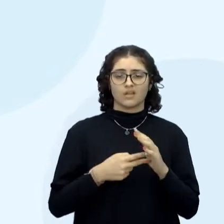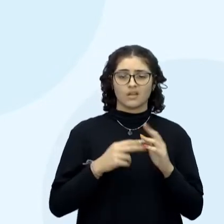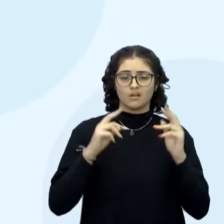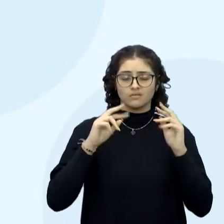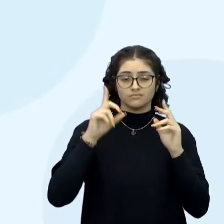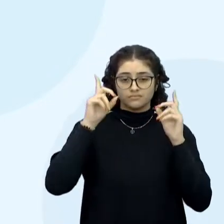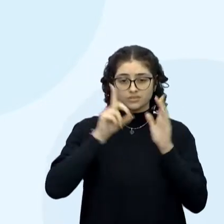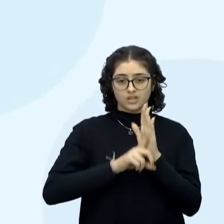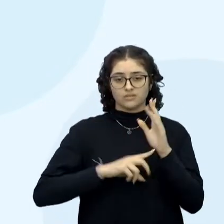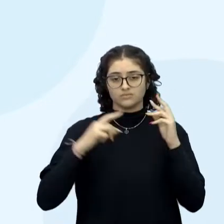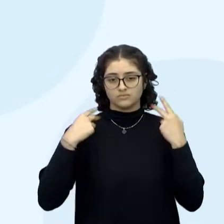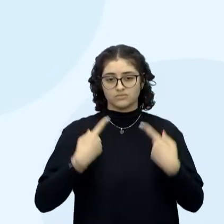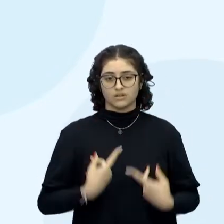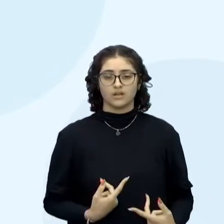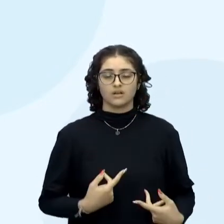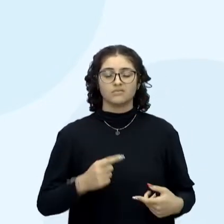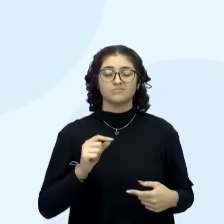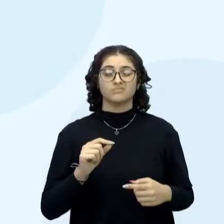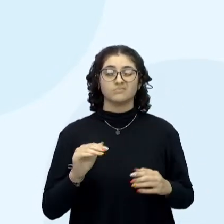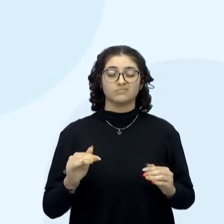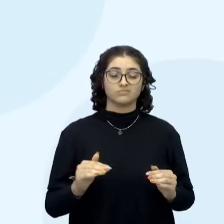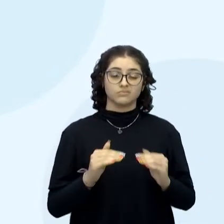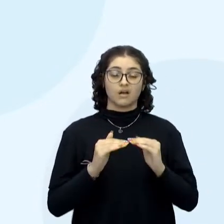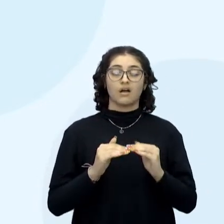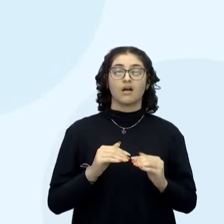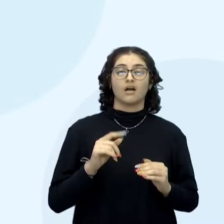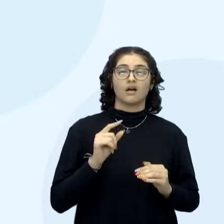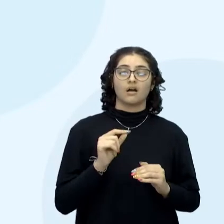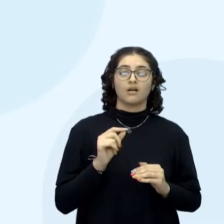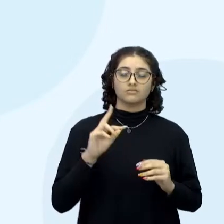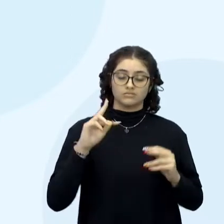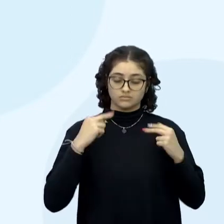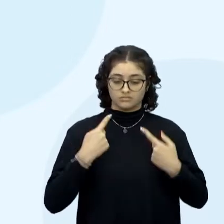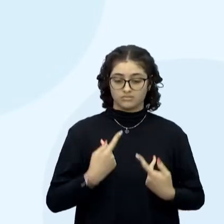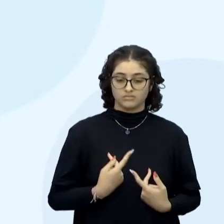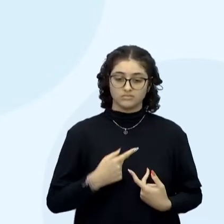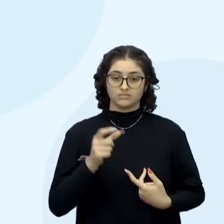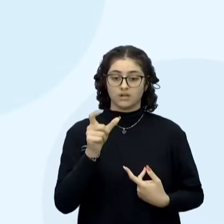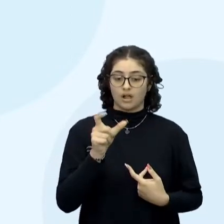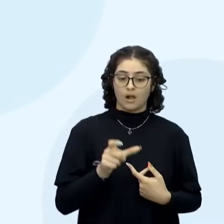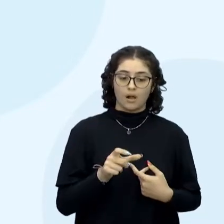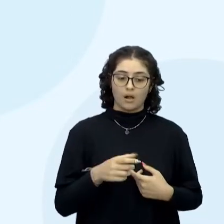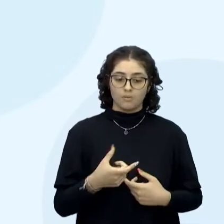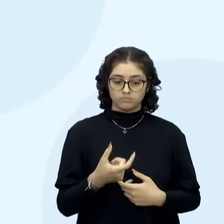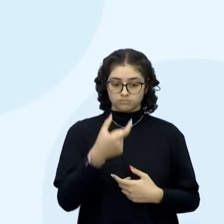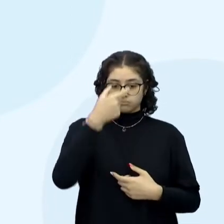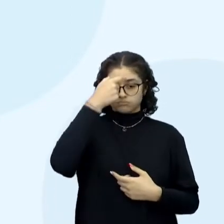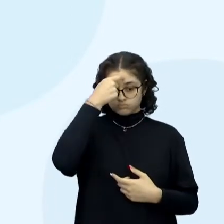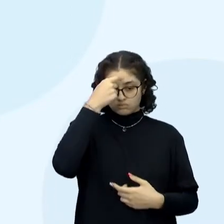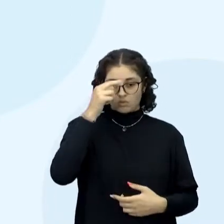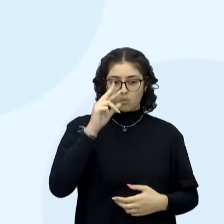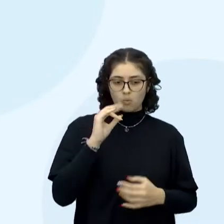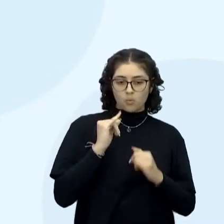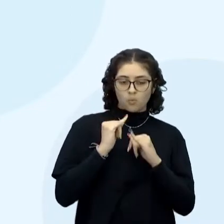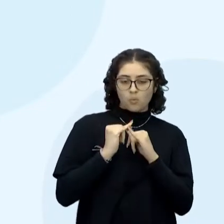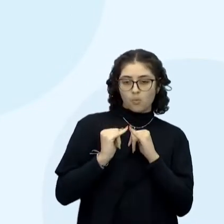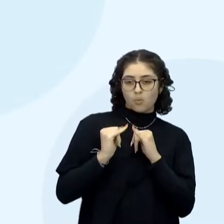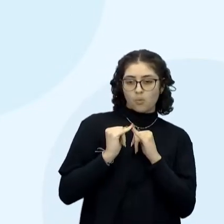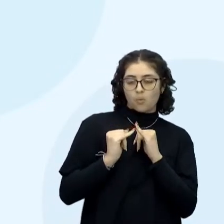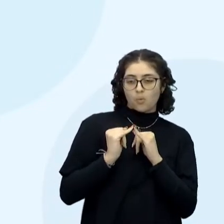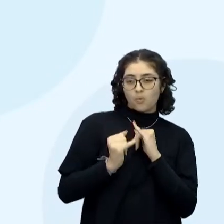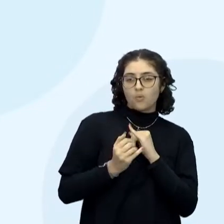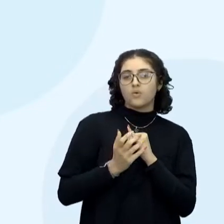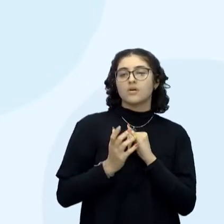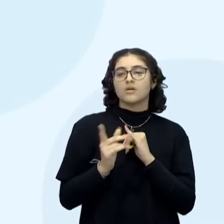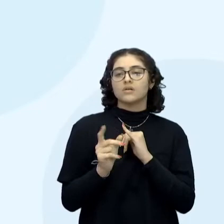humanos, baseado na suposta existência de um ser humano em si, ou seja, quase como se existisse assim